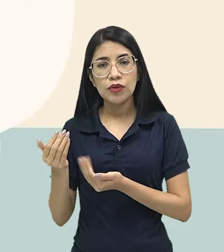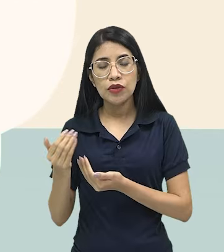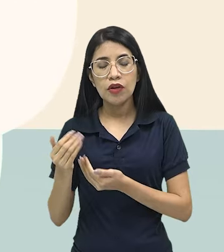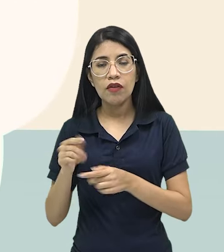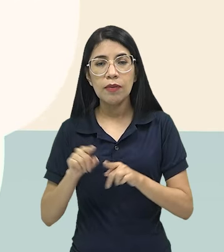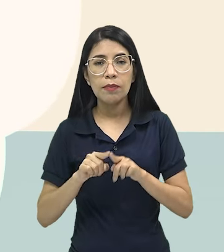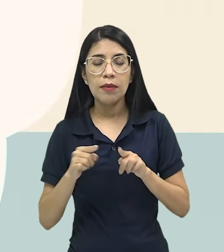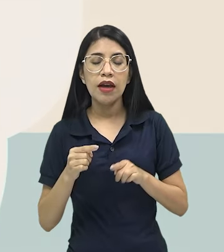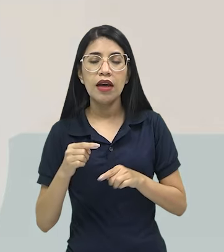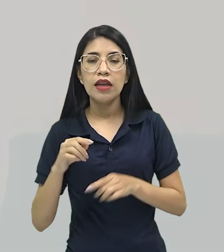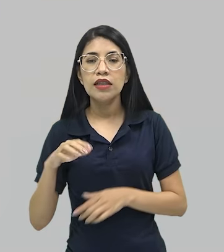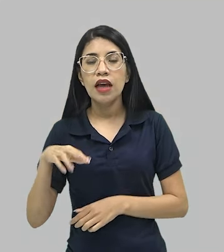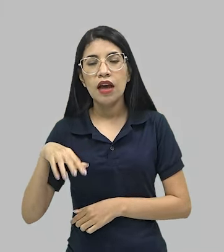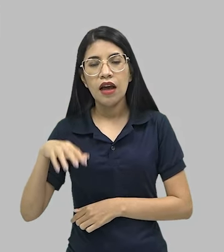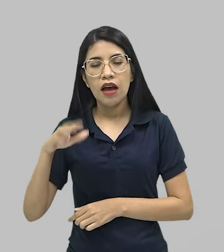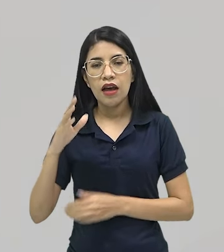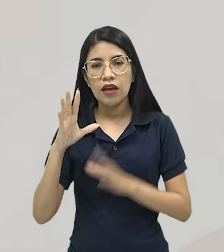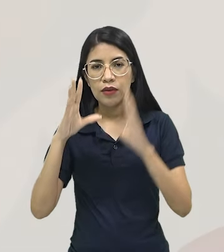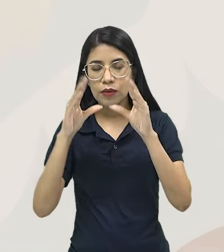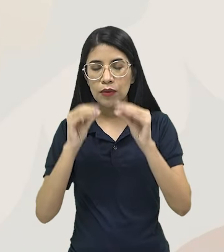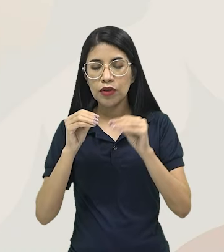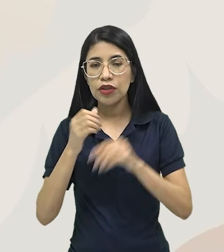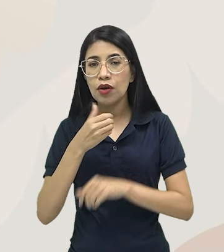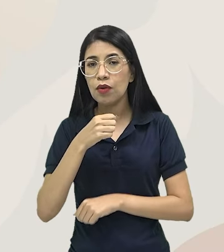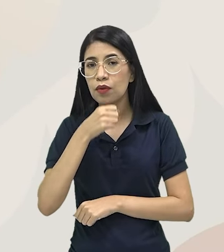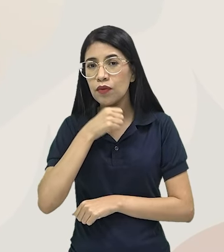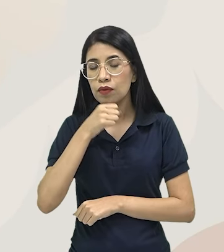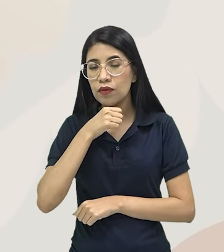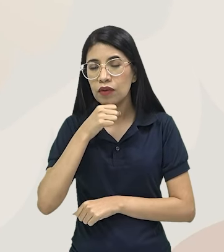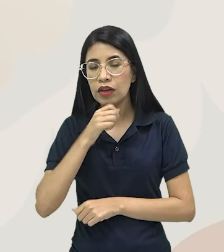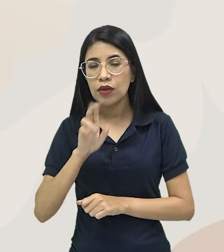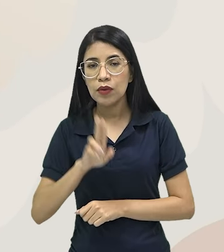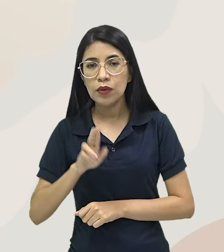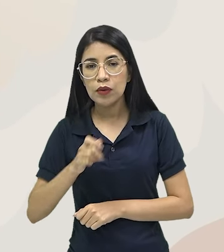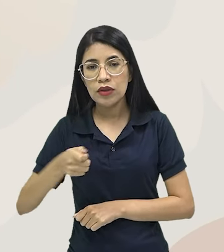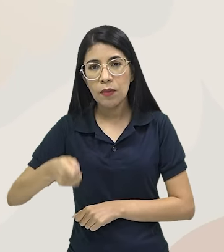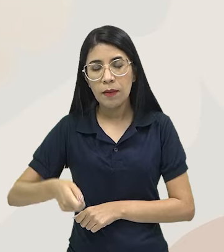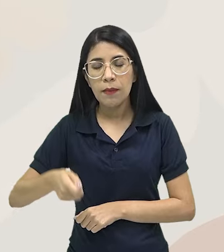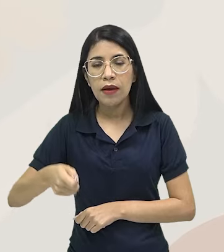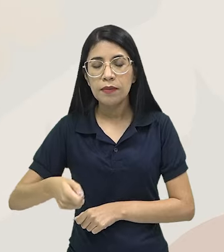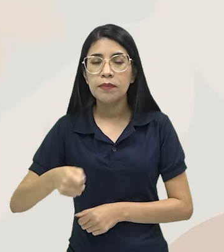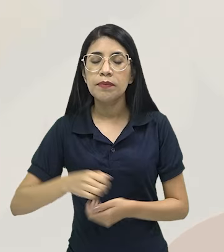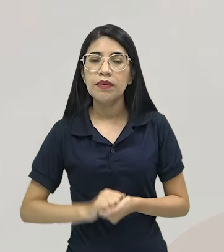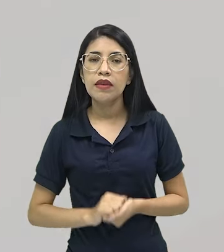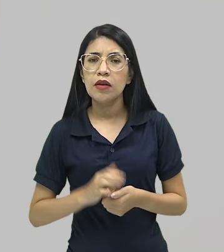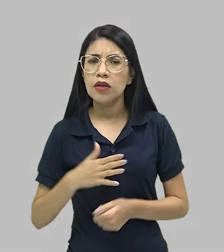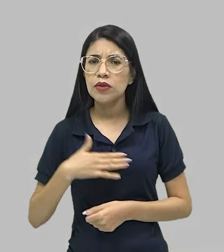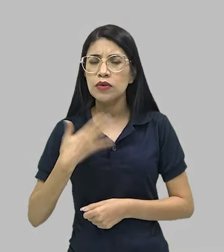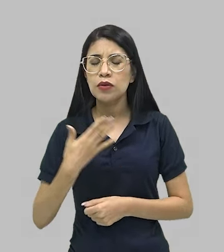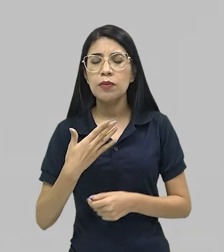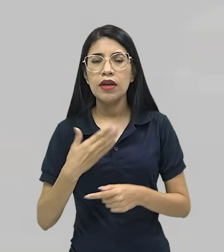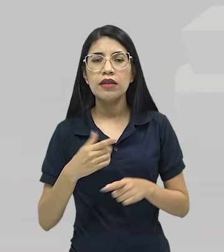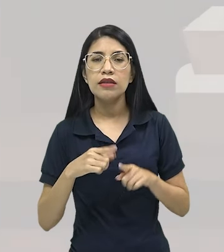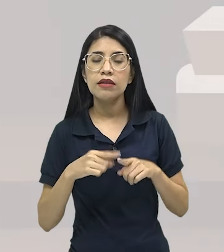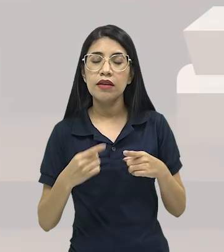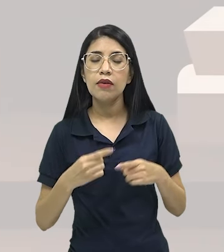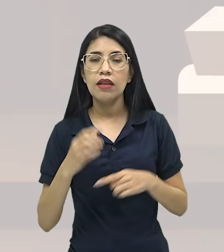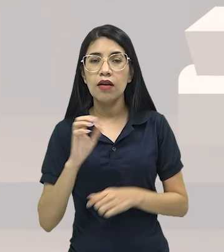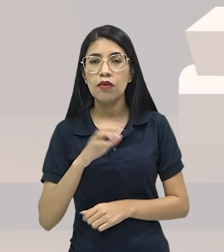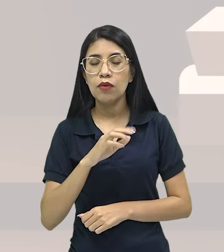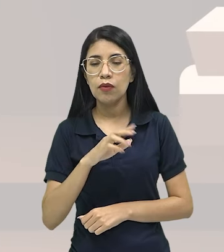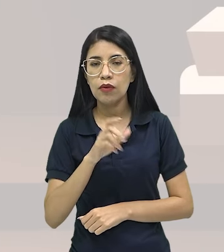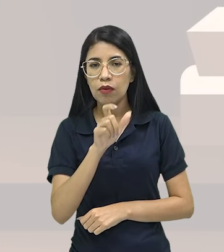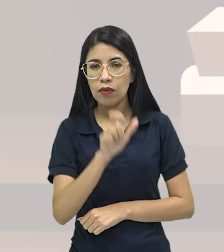velho que anda com uma bengala. A esfinge ficou surpresa com a resposta de Édipo e é morta por ele.